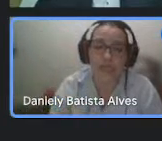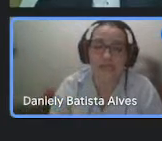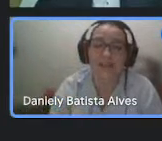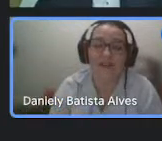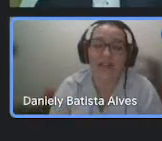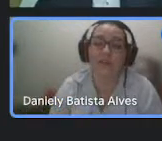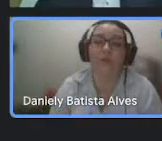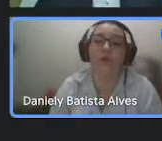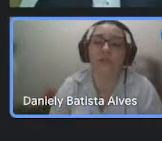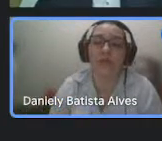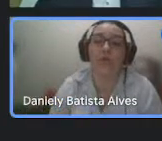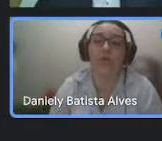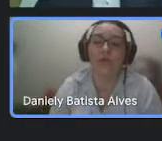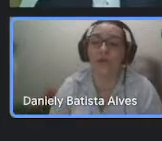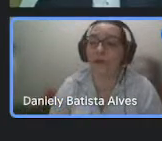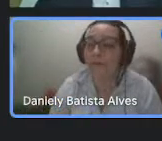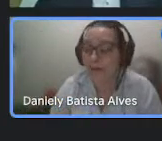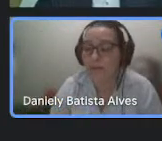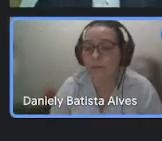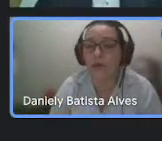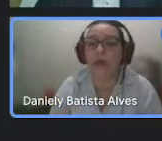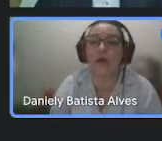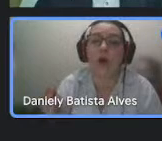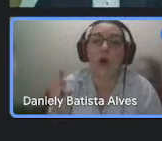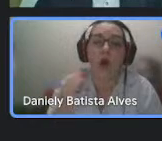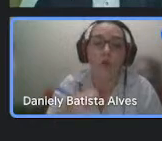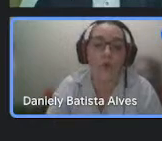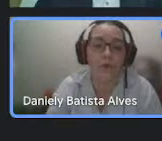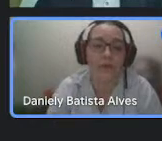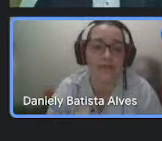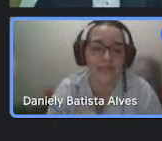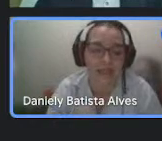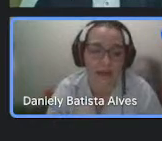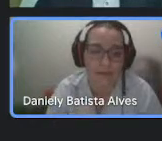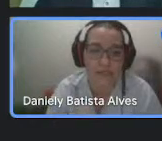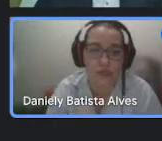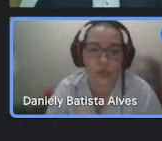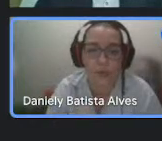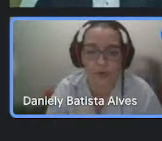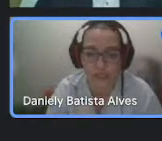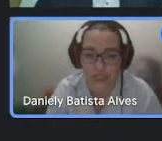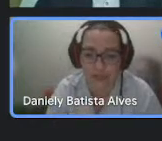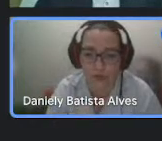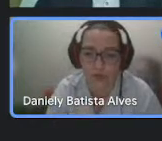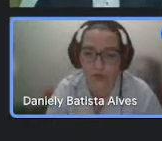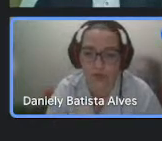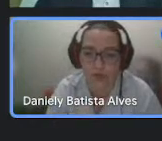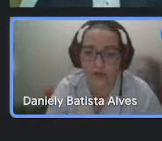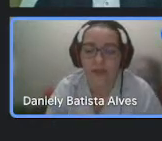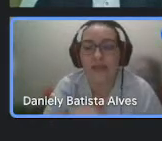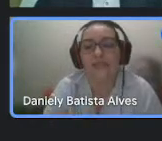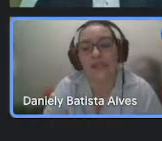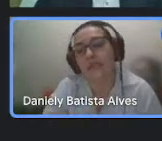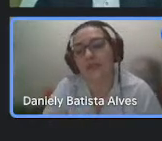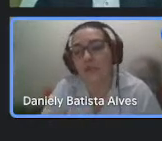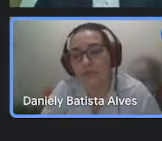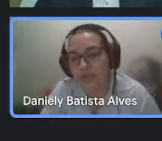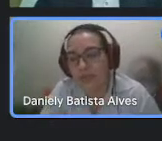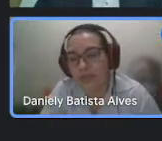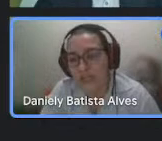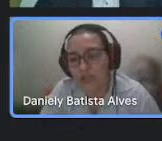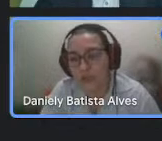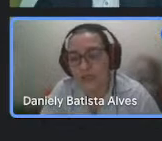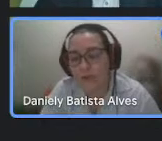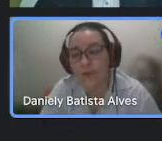projeto ia ser avaliado pelo CEP do IFRO também. Por quê? Alguma das etapas do projeto ia ser desenvolvida